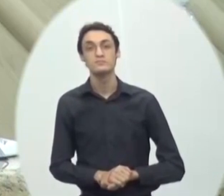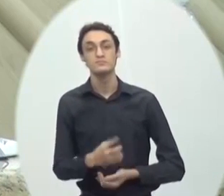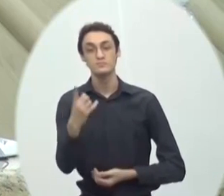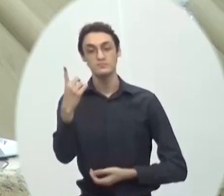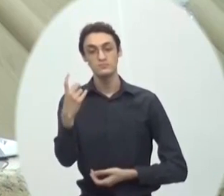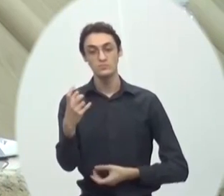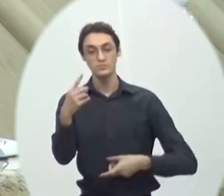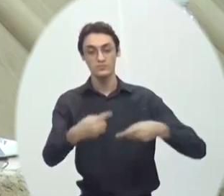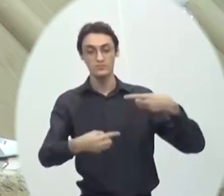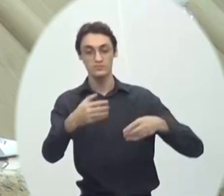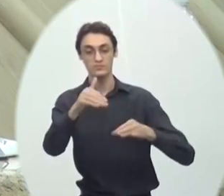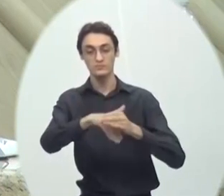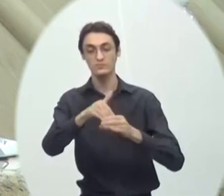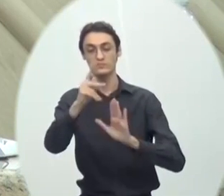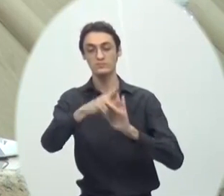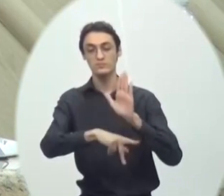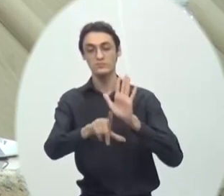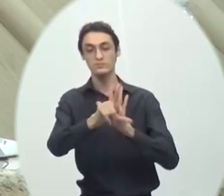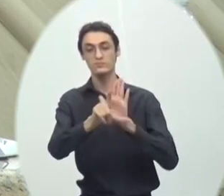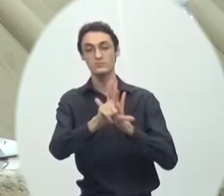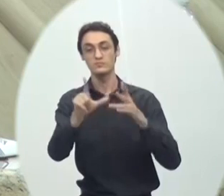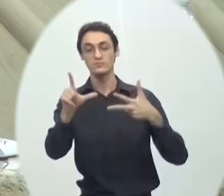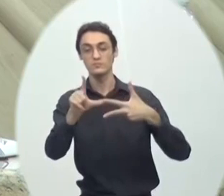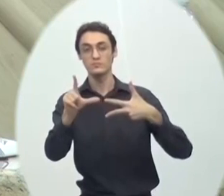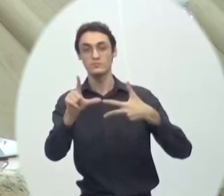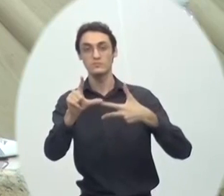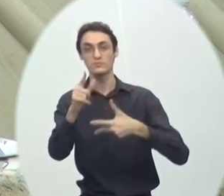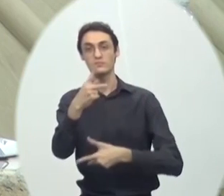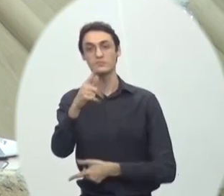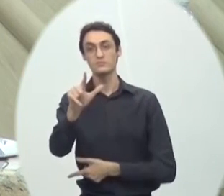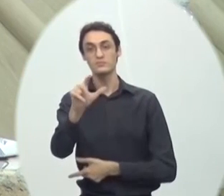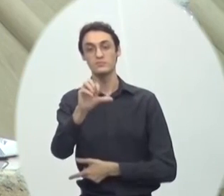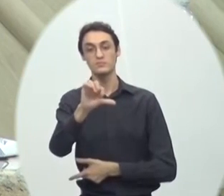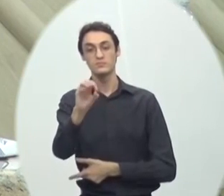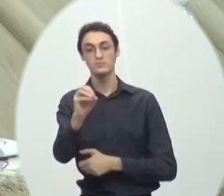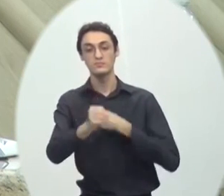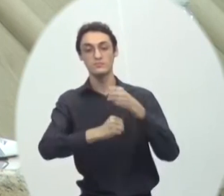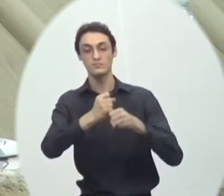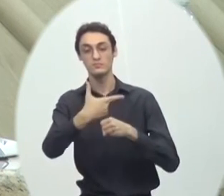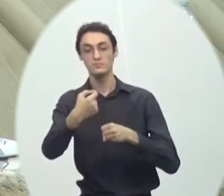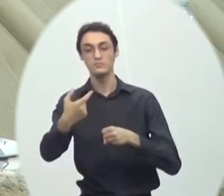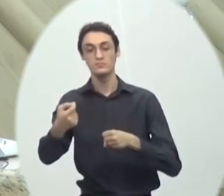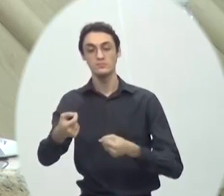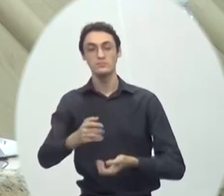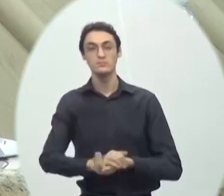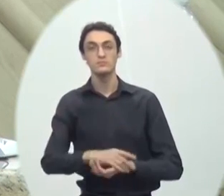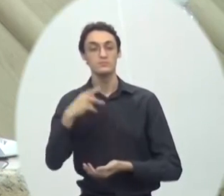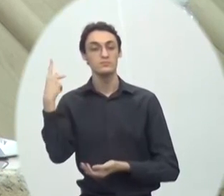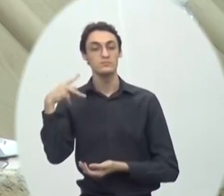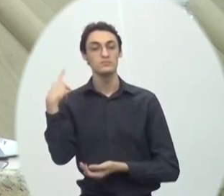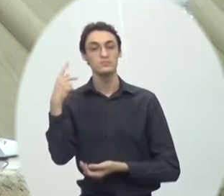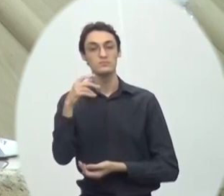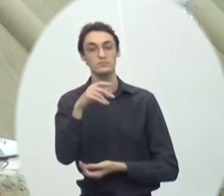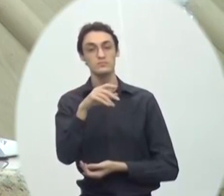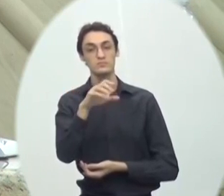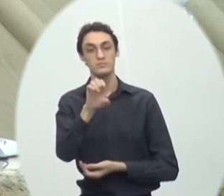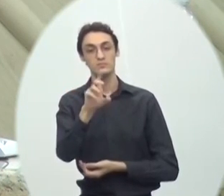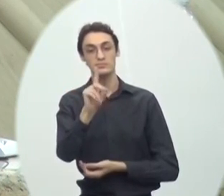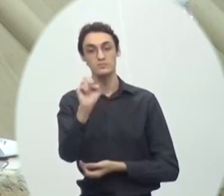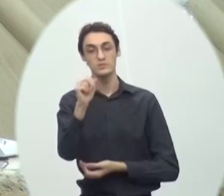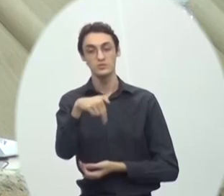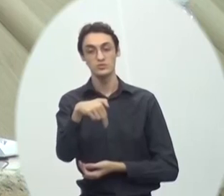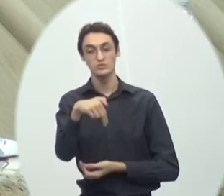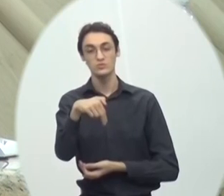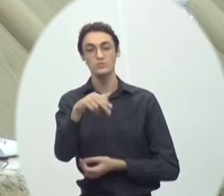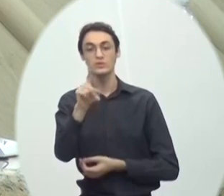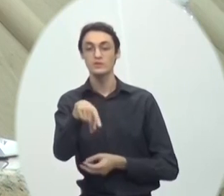Em única discussão e votação, projeto de lei do Legislativo número PL 90/2020, de autoria do vereador Edson Luiz do